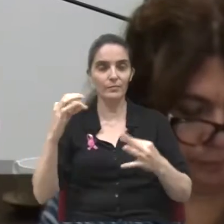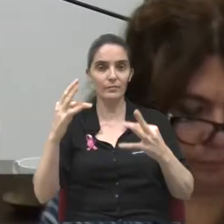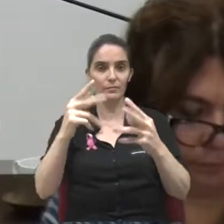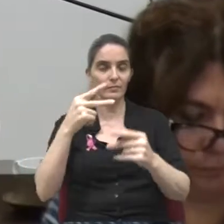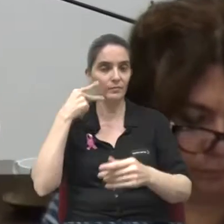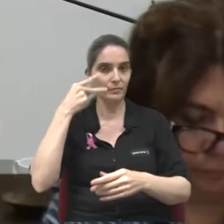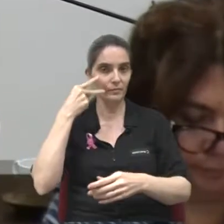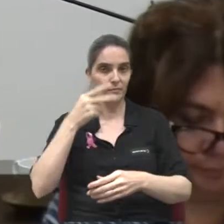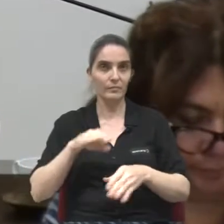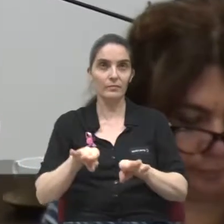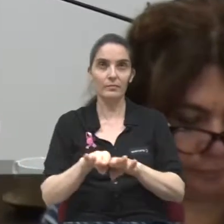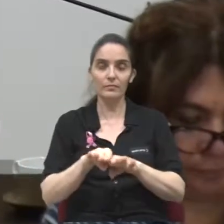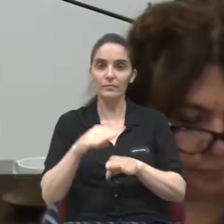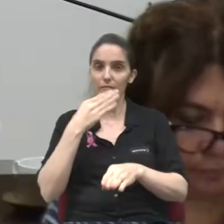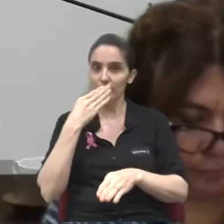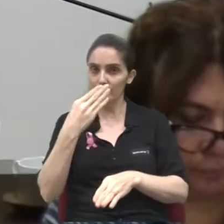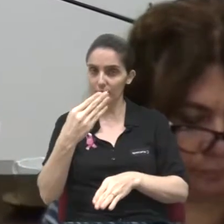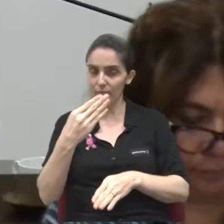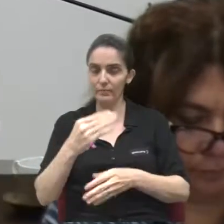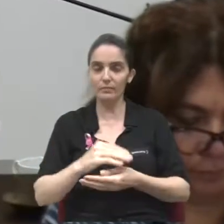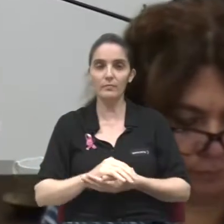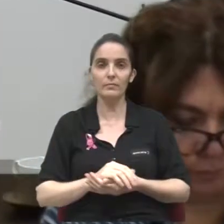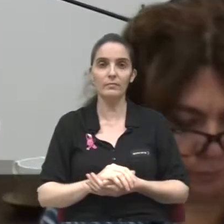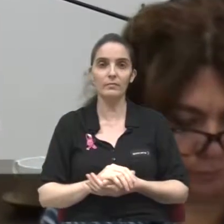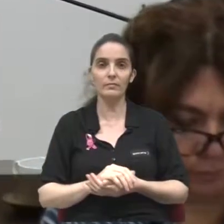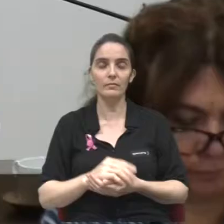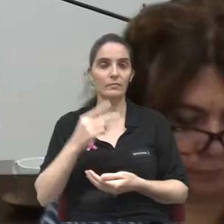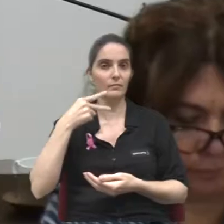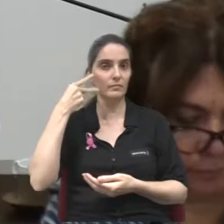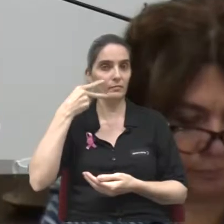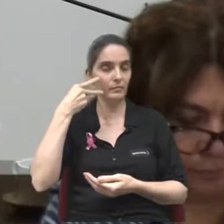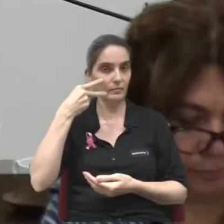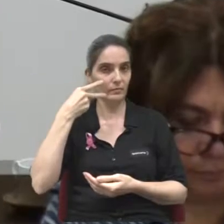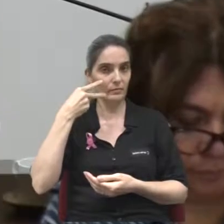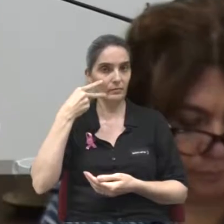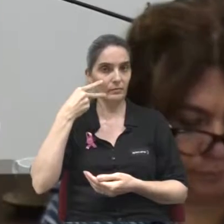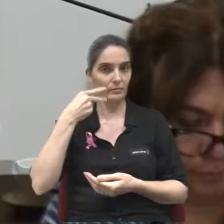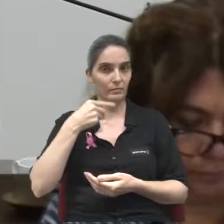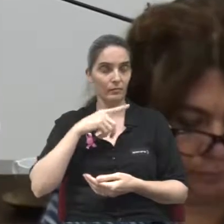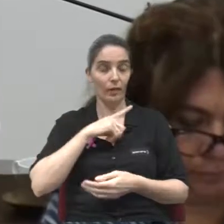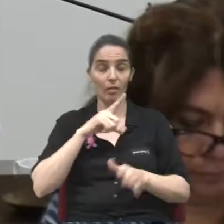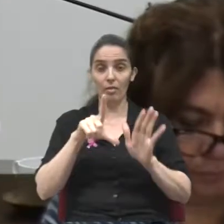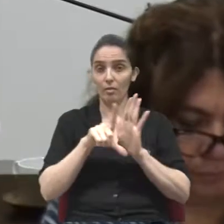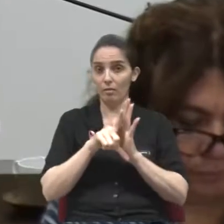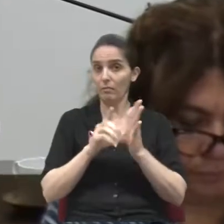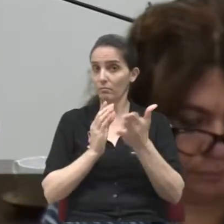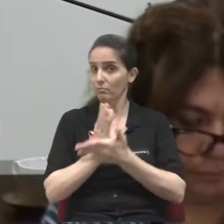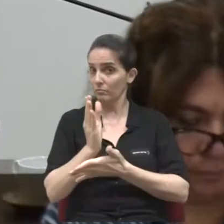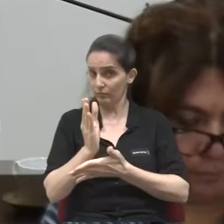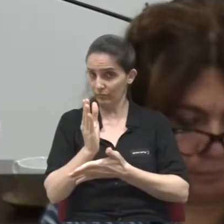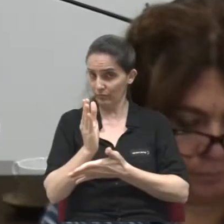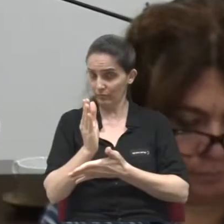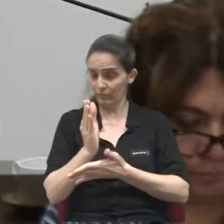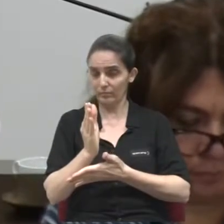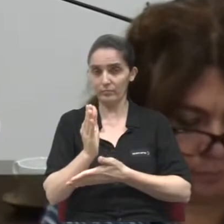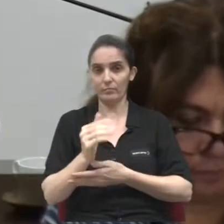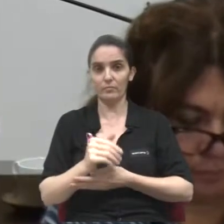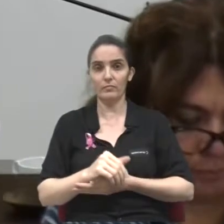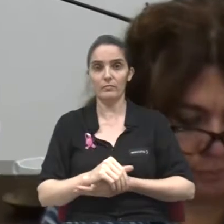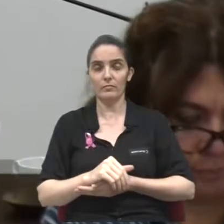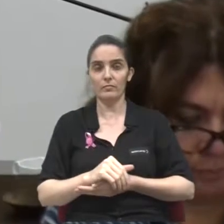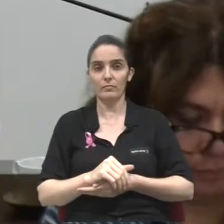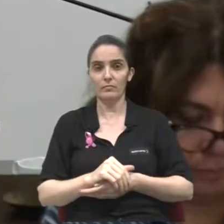aos nobres colegas que têm leis aprovadas nesta casa referente à concessão de água e